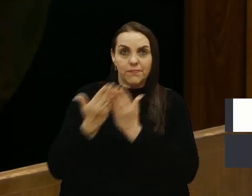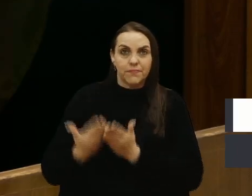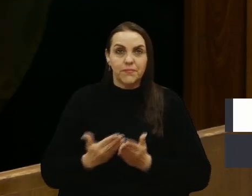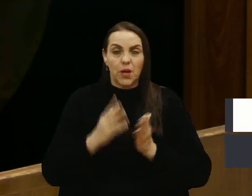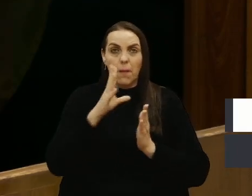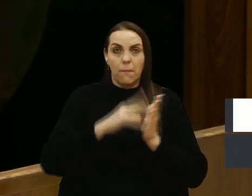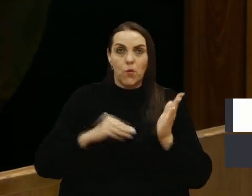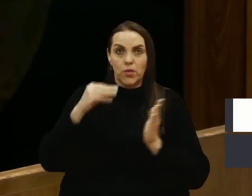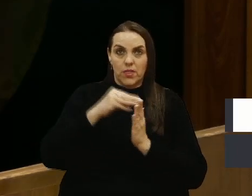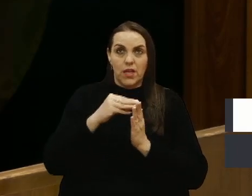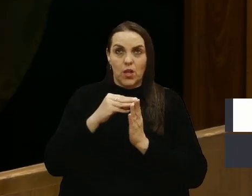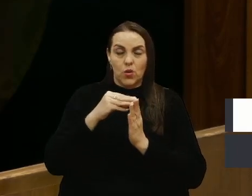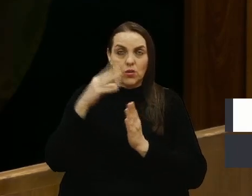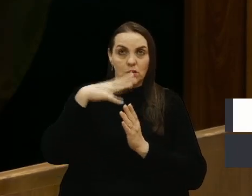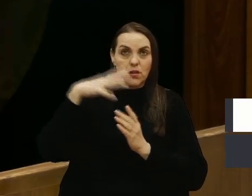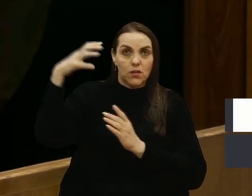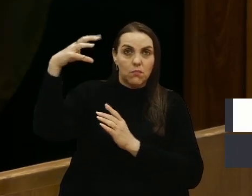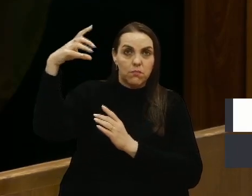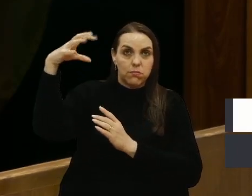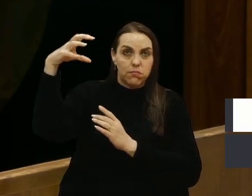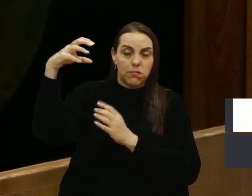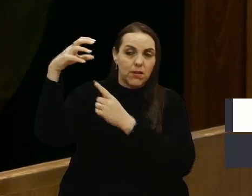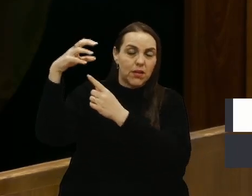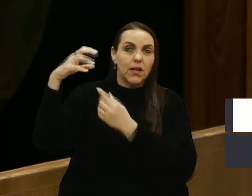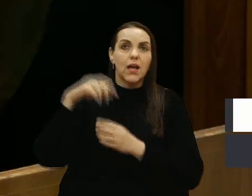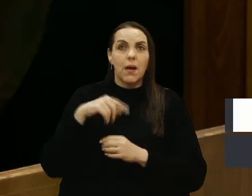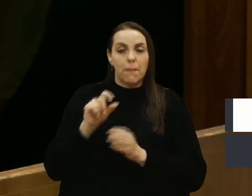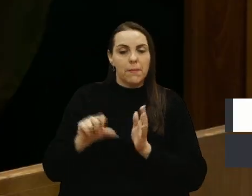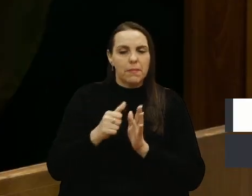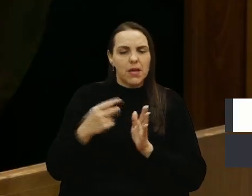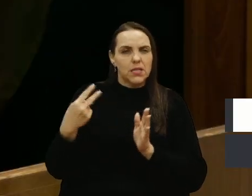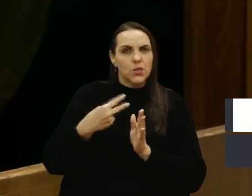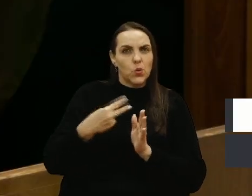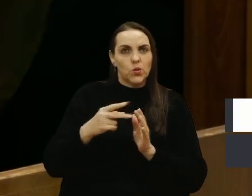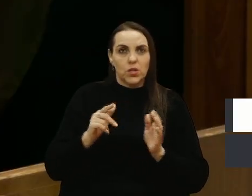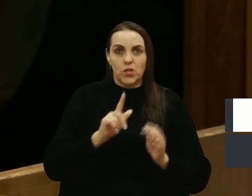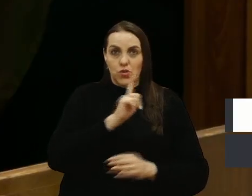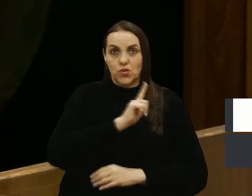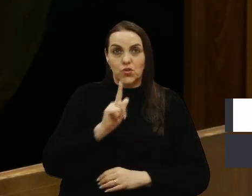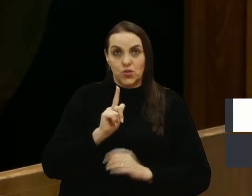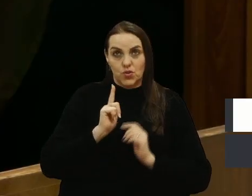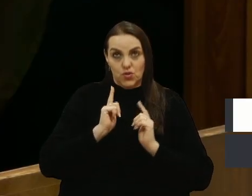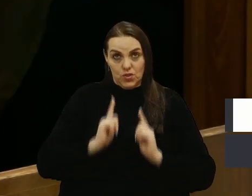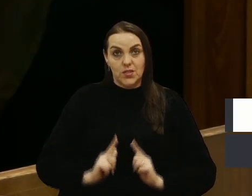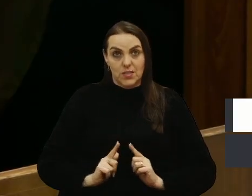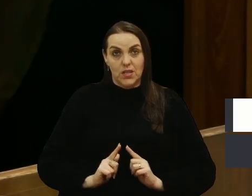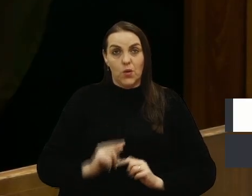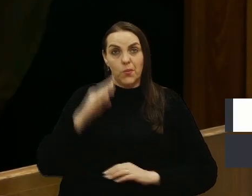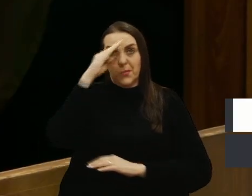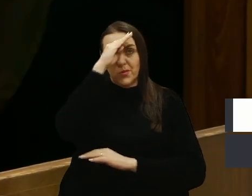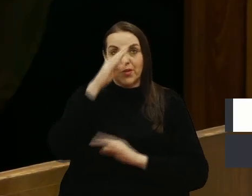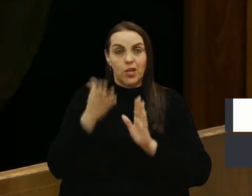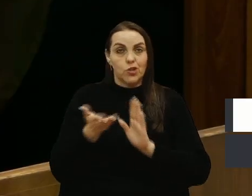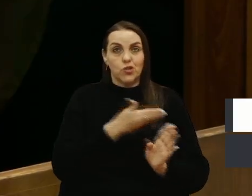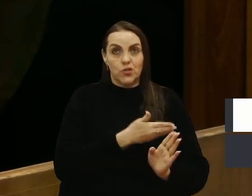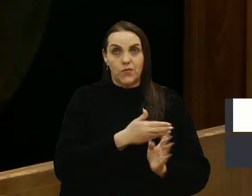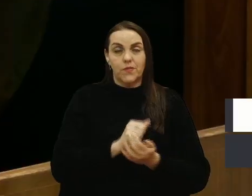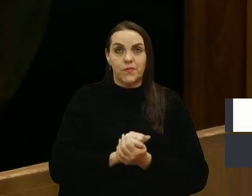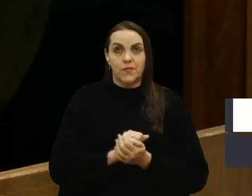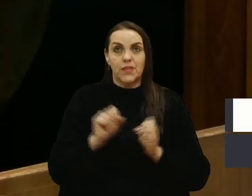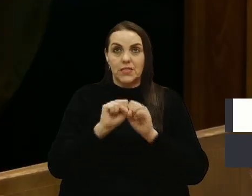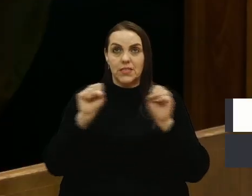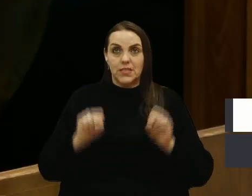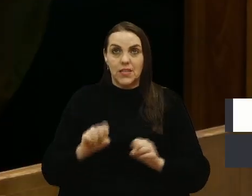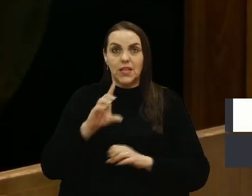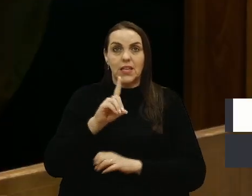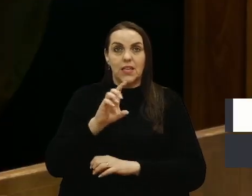de satélite instalado pelo presidente Lula no primeira e segunda gestão, que foi descontinuado pelo governo Bolsonaro, chama Sistema DETER, e o senhor, com certeza,